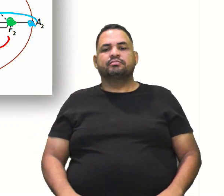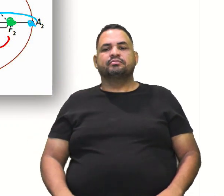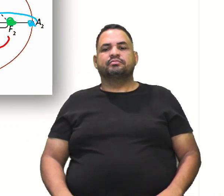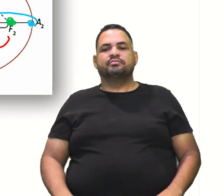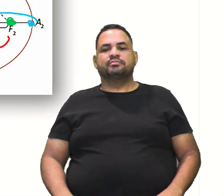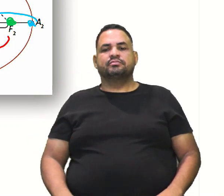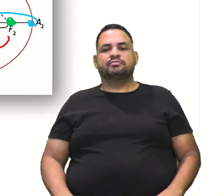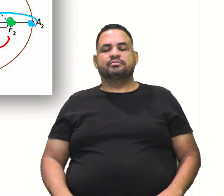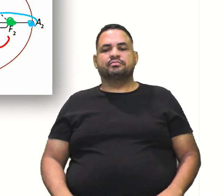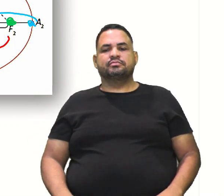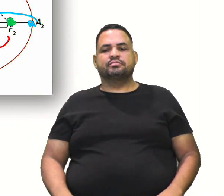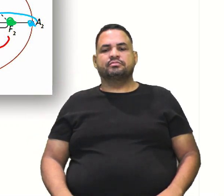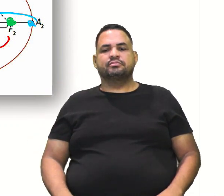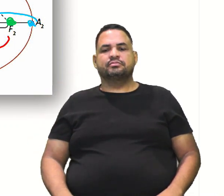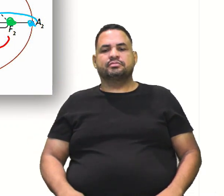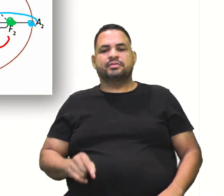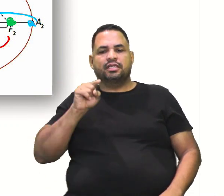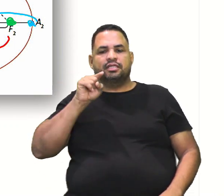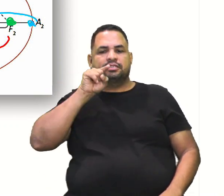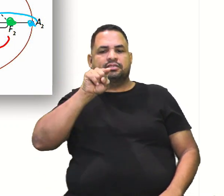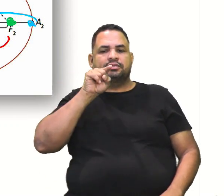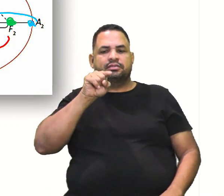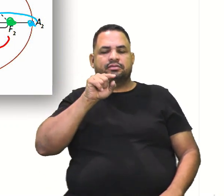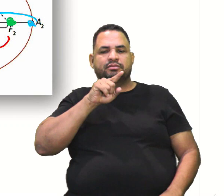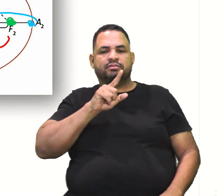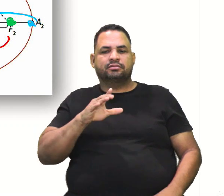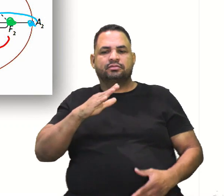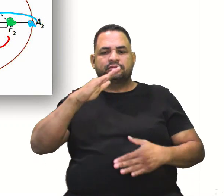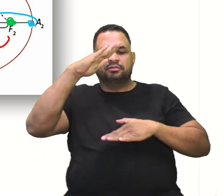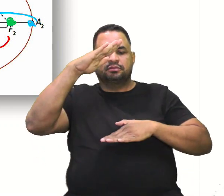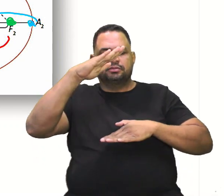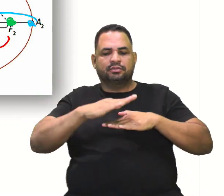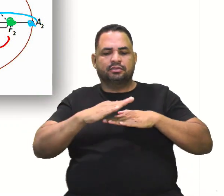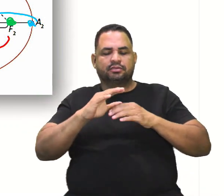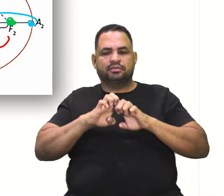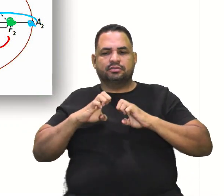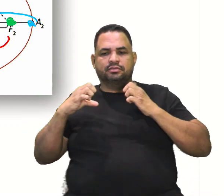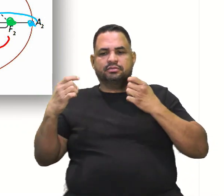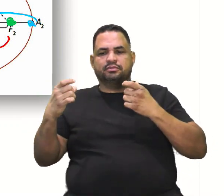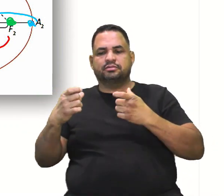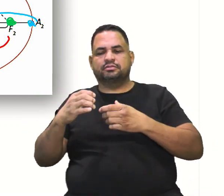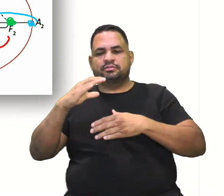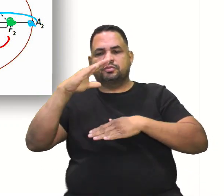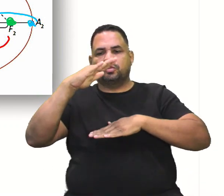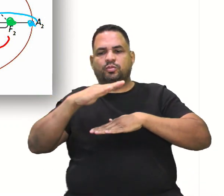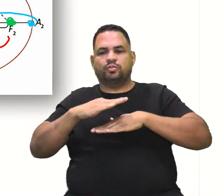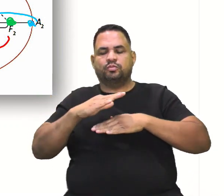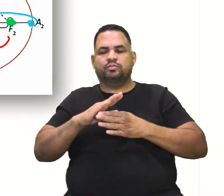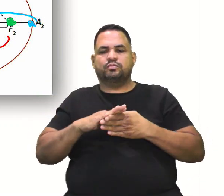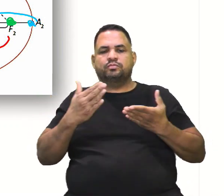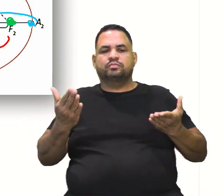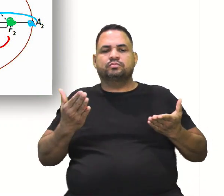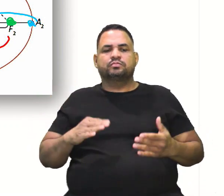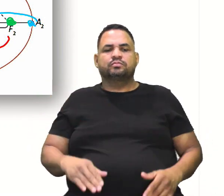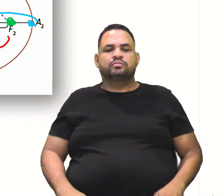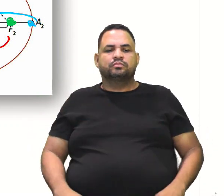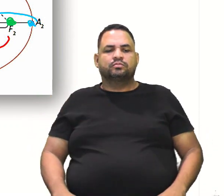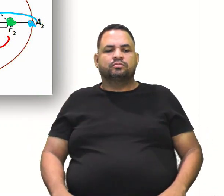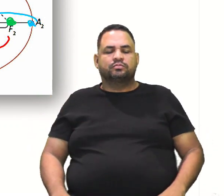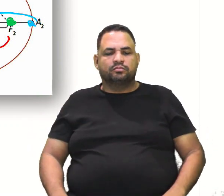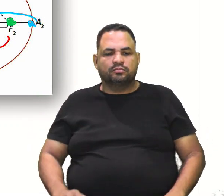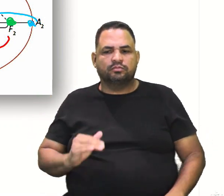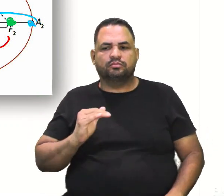2B. E a excentricidade é o achatamento da elipse, né? Aí, quanto o